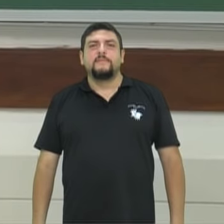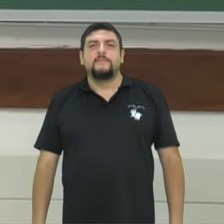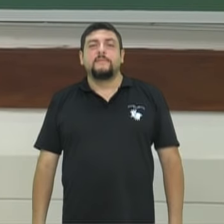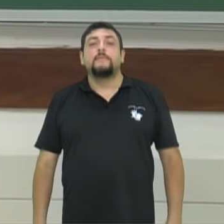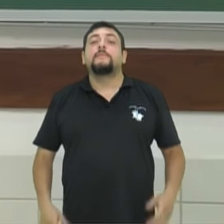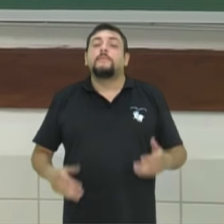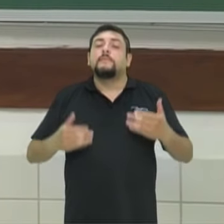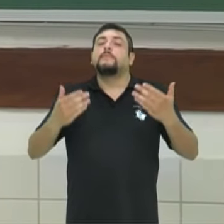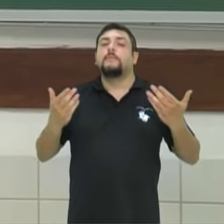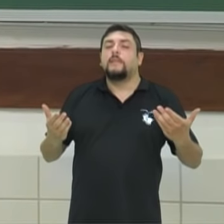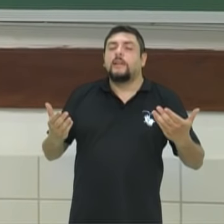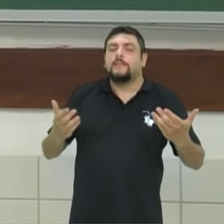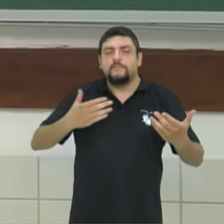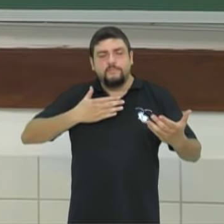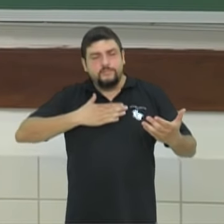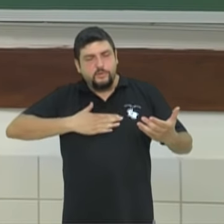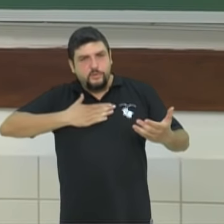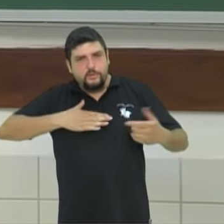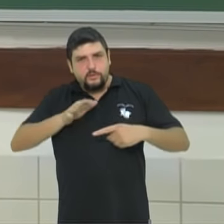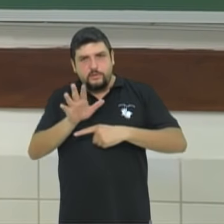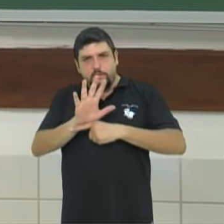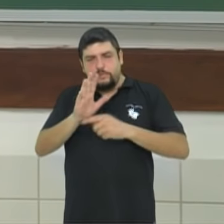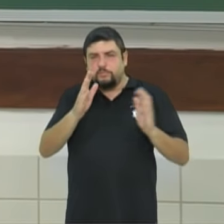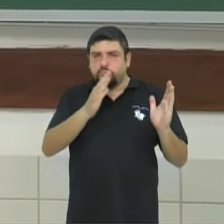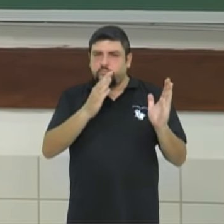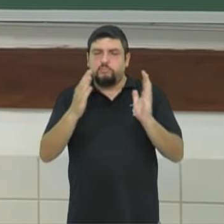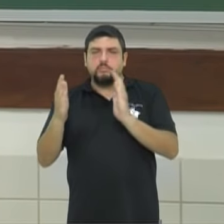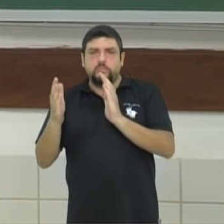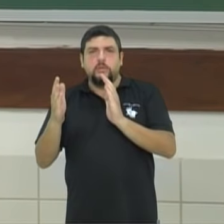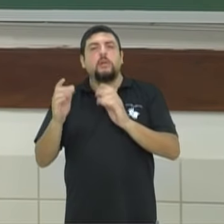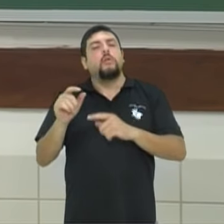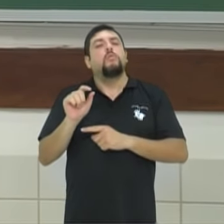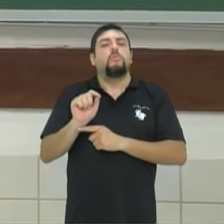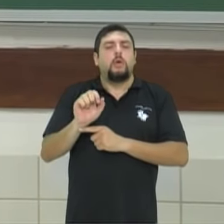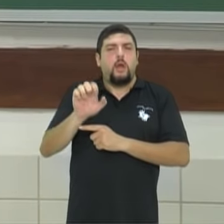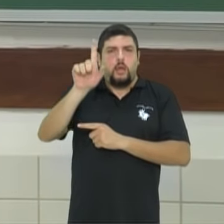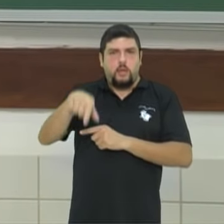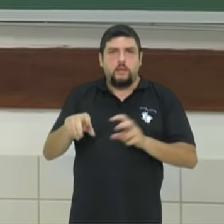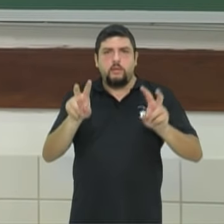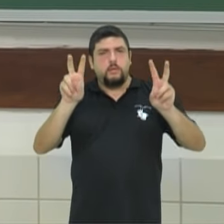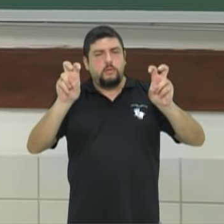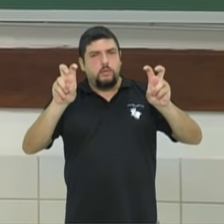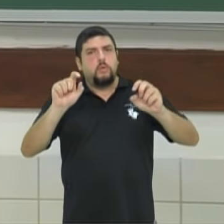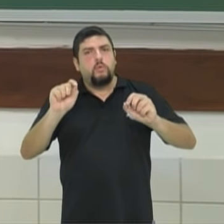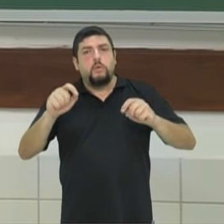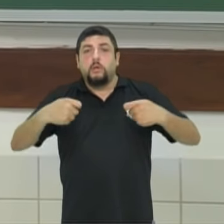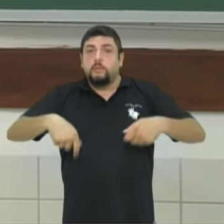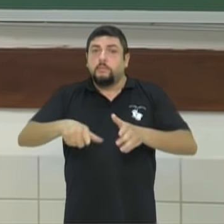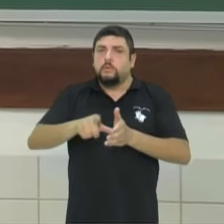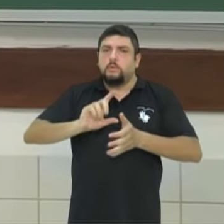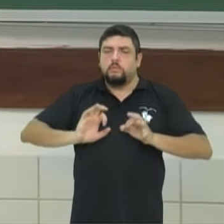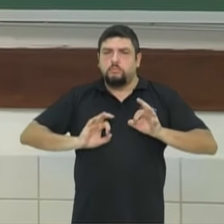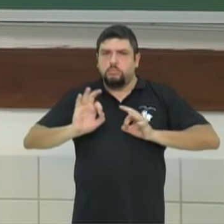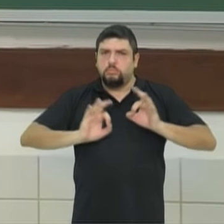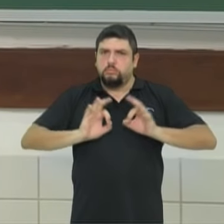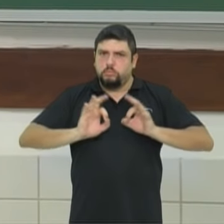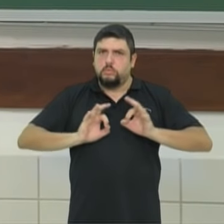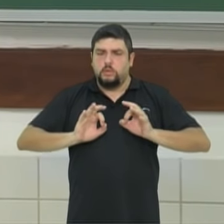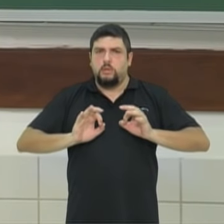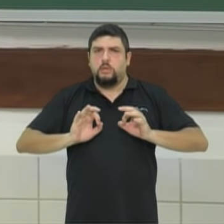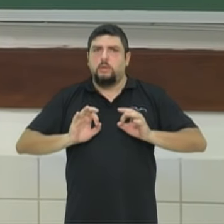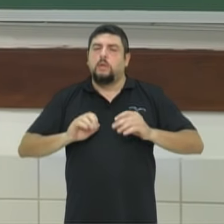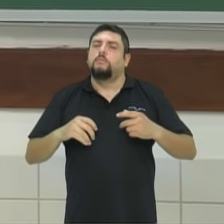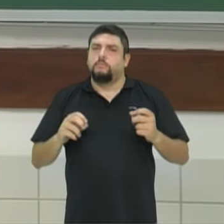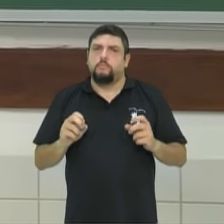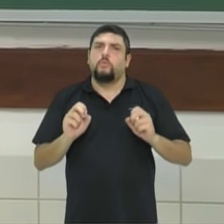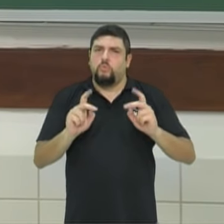E aí, pessoal, gostaram do vídeo? Né? O vídeo aborda bem essa questão, né, de que a gente precisa de ter planejamento, né? A gente até